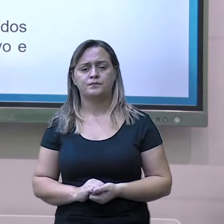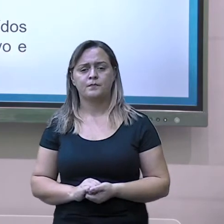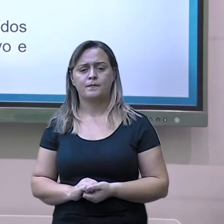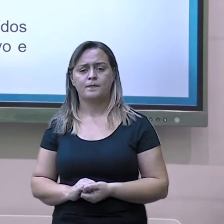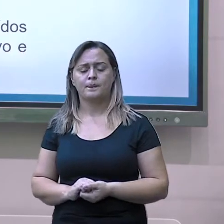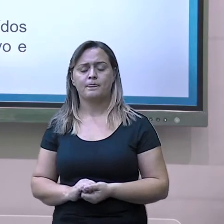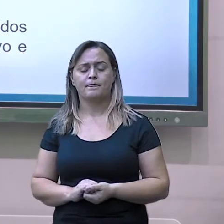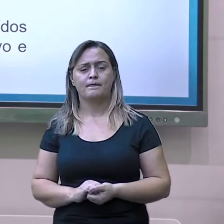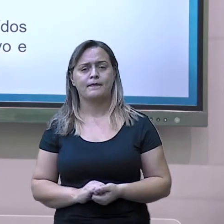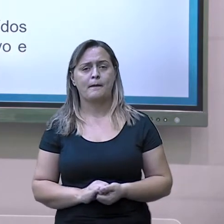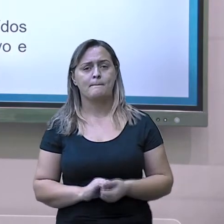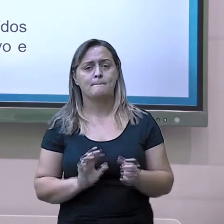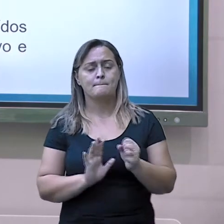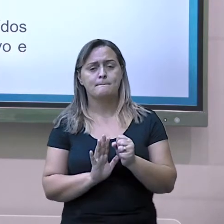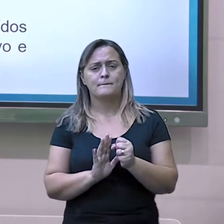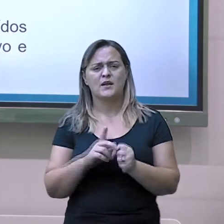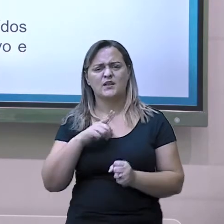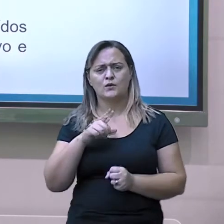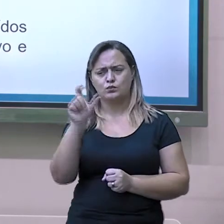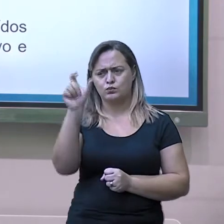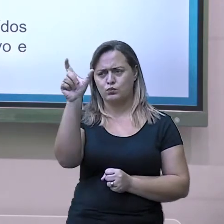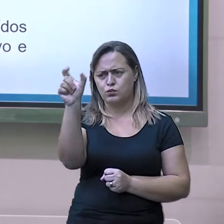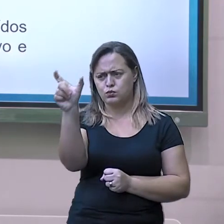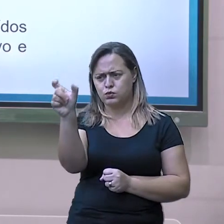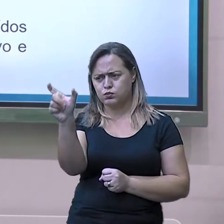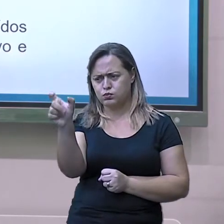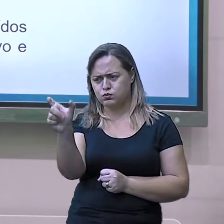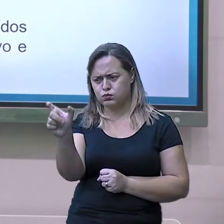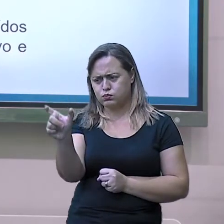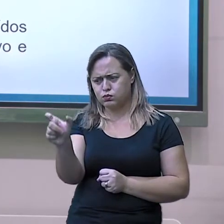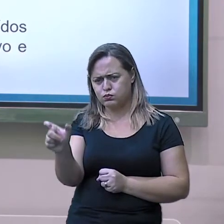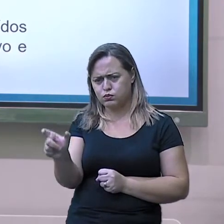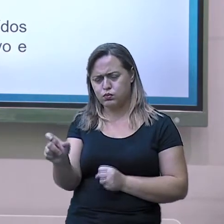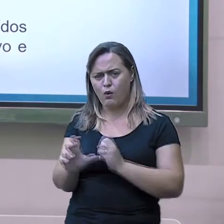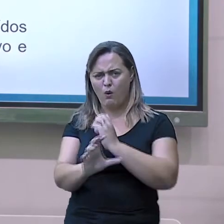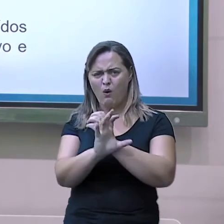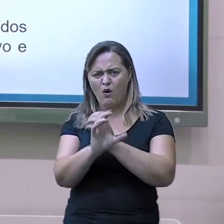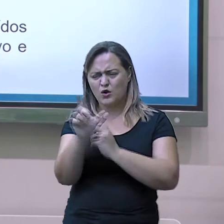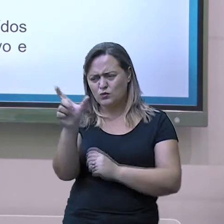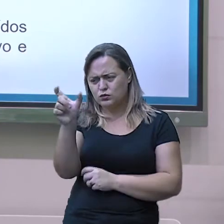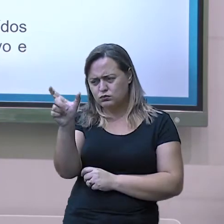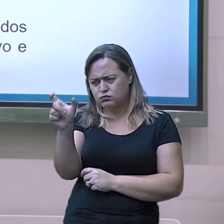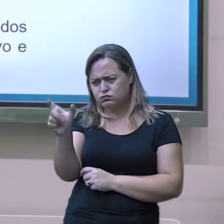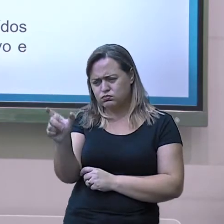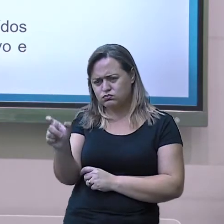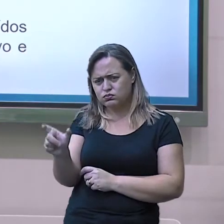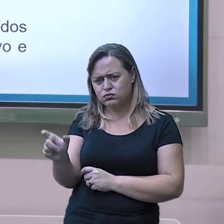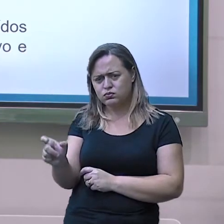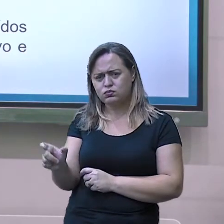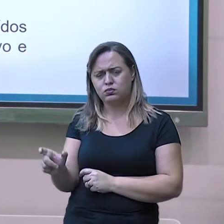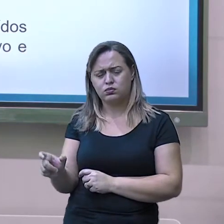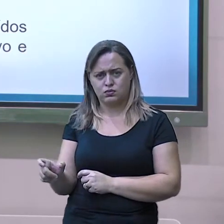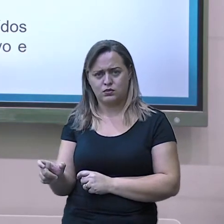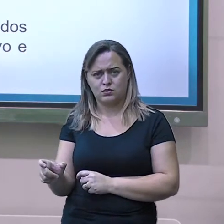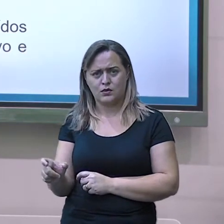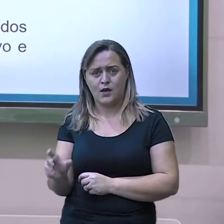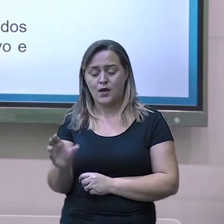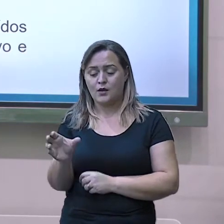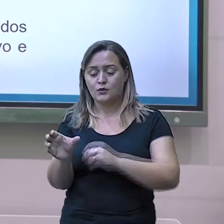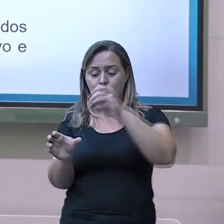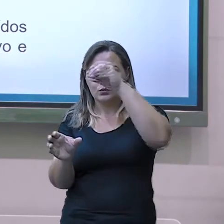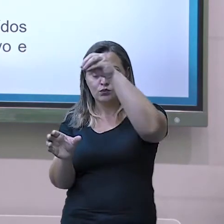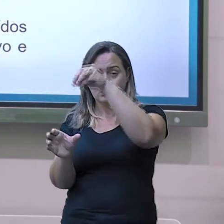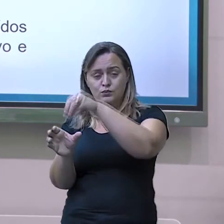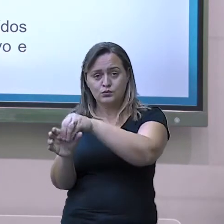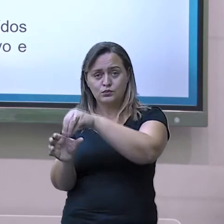As vértebras são diversos ossículos e no interior, no meio de